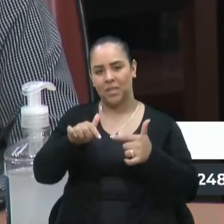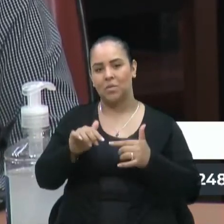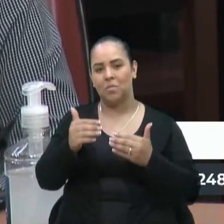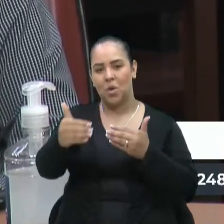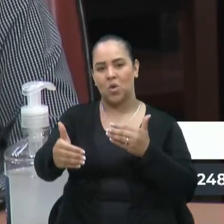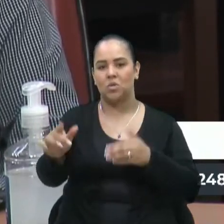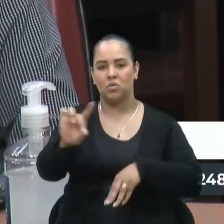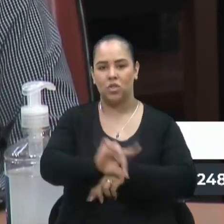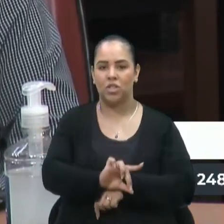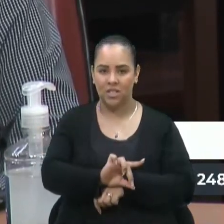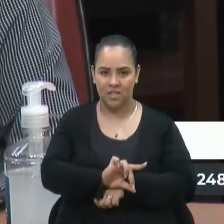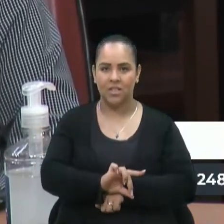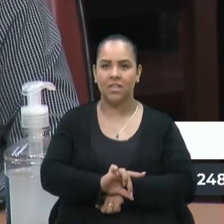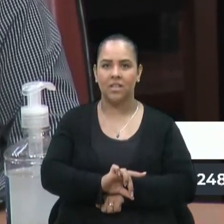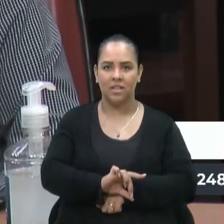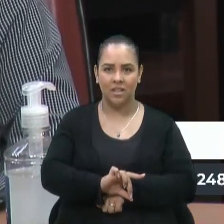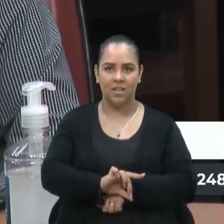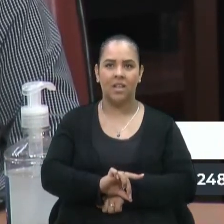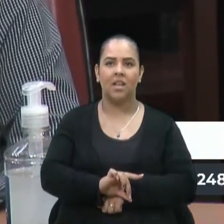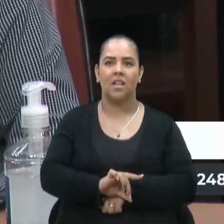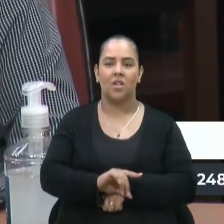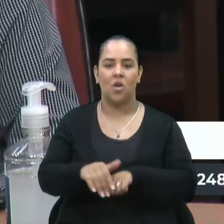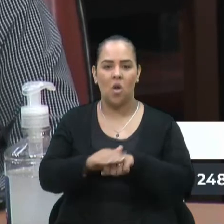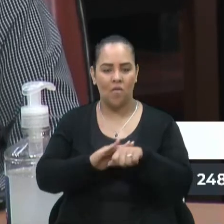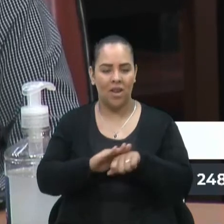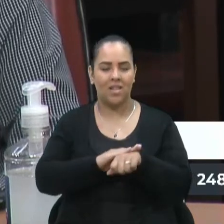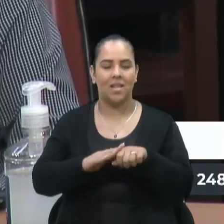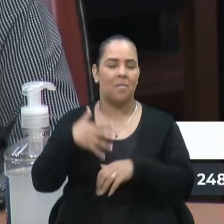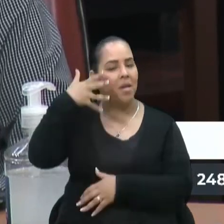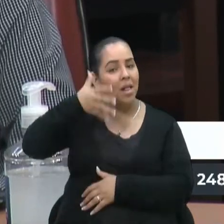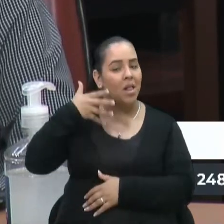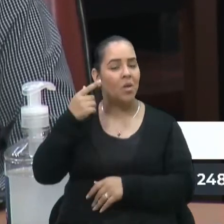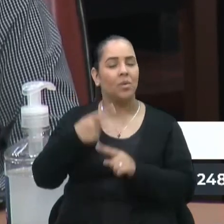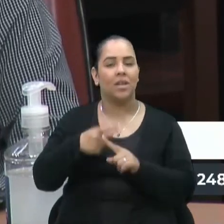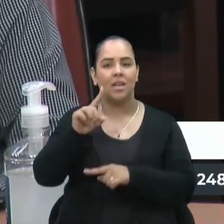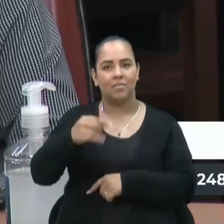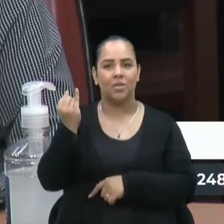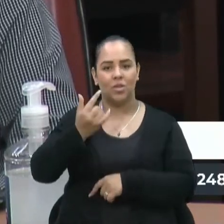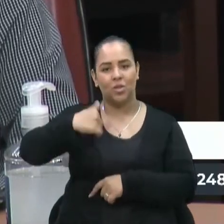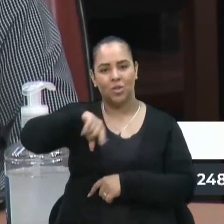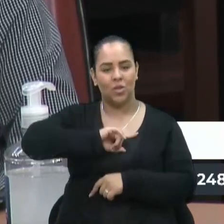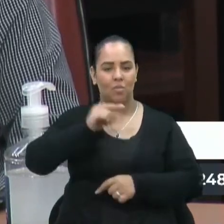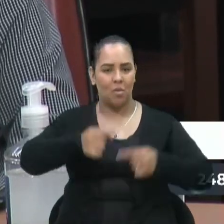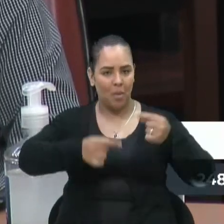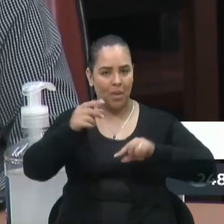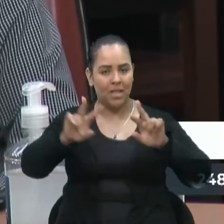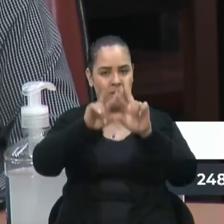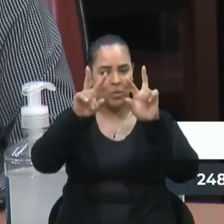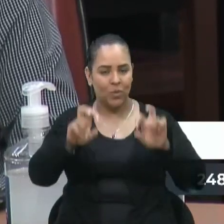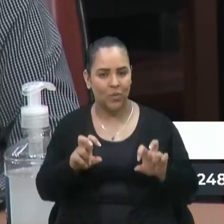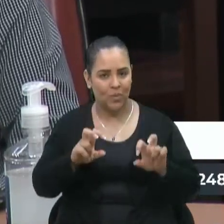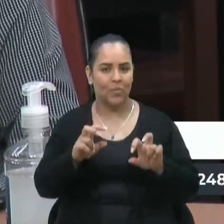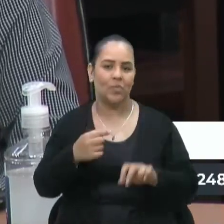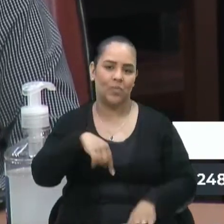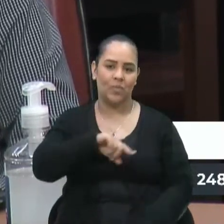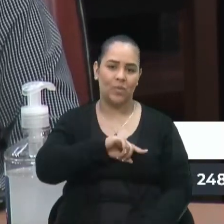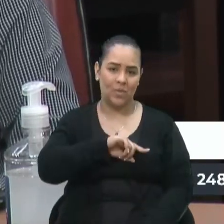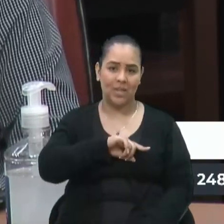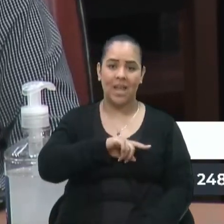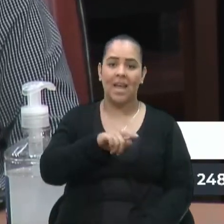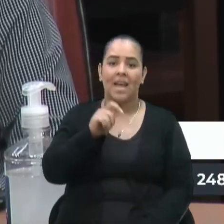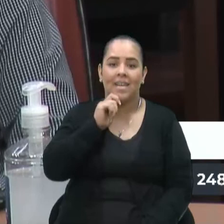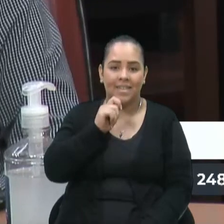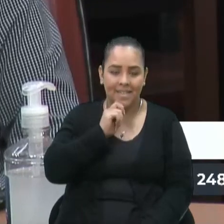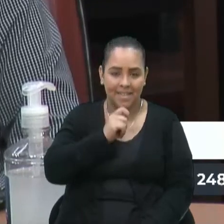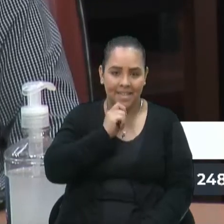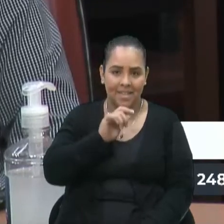dias, a caminhada, os bate-papos, as palestras, porque é importante demais que a gente discuta esse tema e nós ainda,